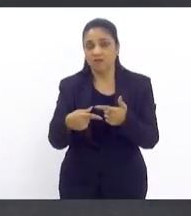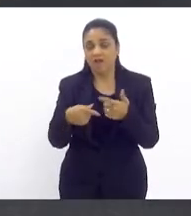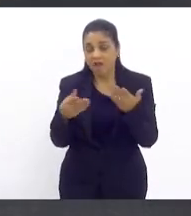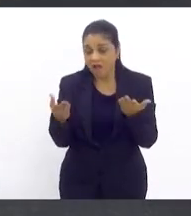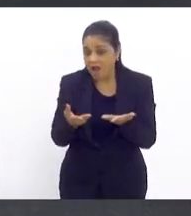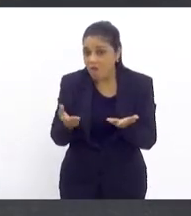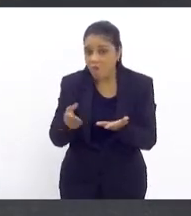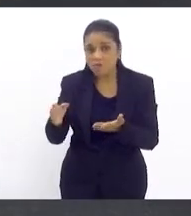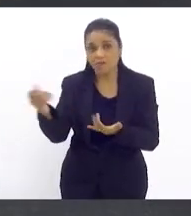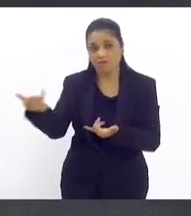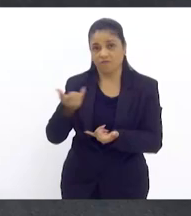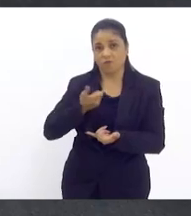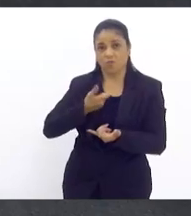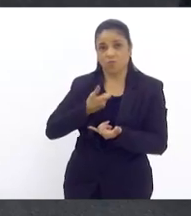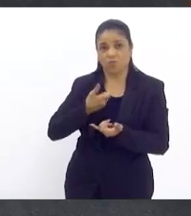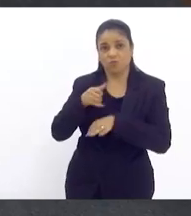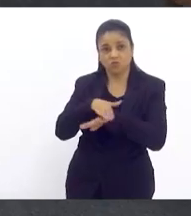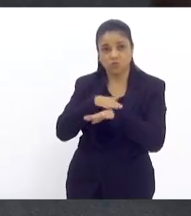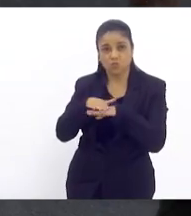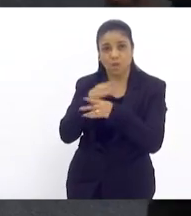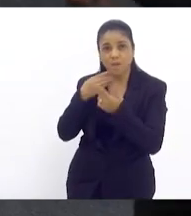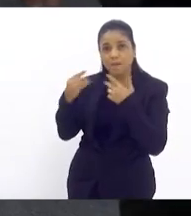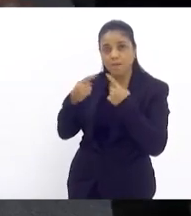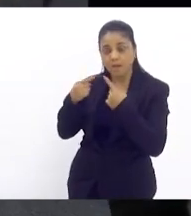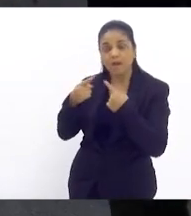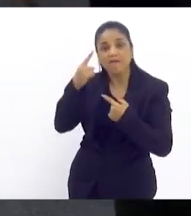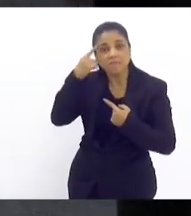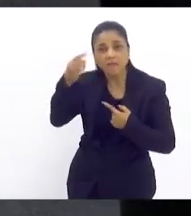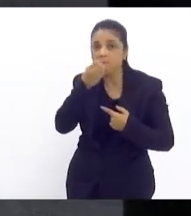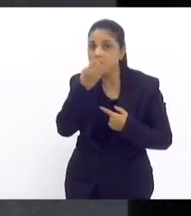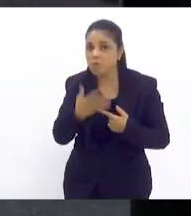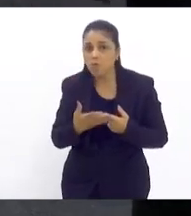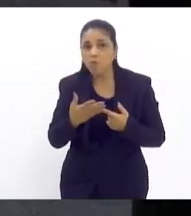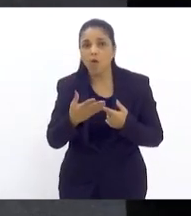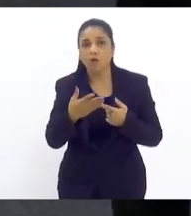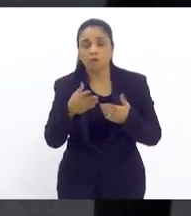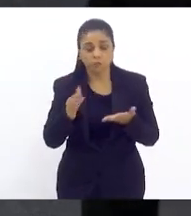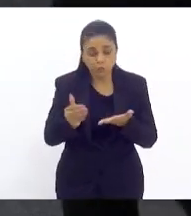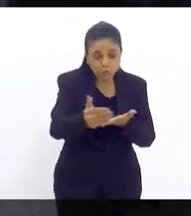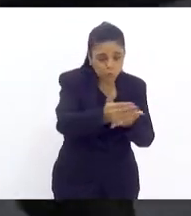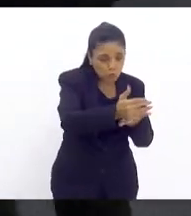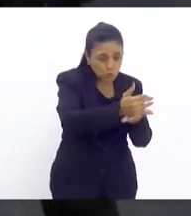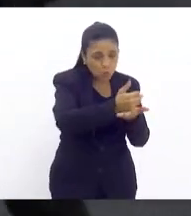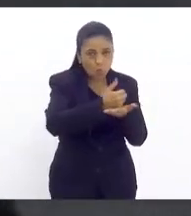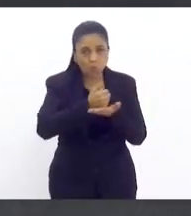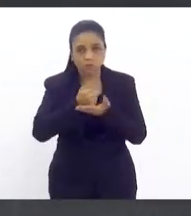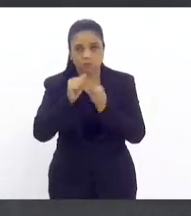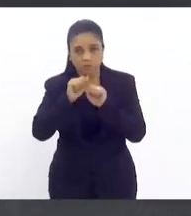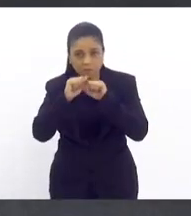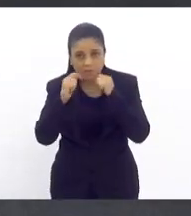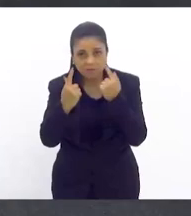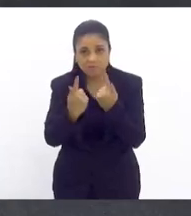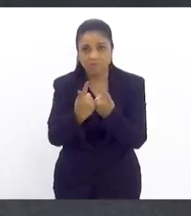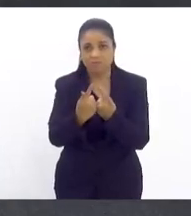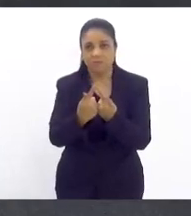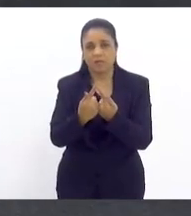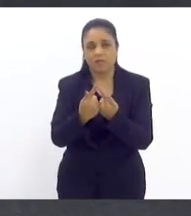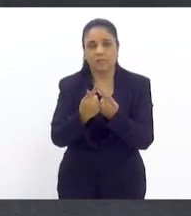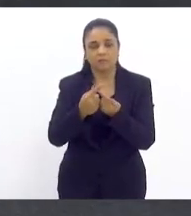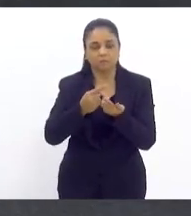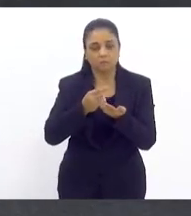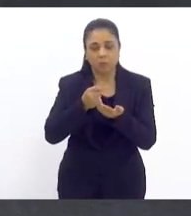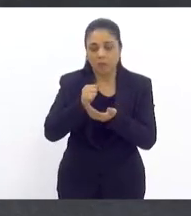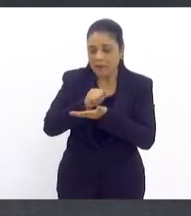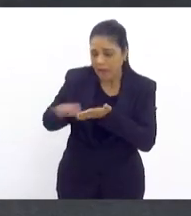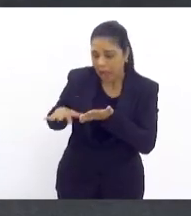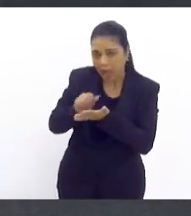Eu acho essa ideia muito boa a gente define que do orçamento da Assembleia tirando os gastos e